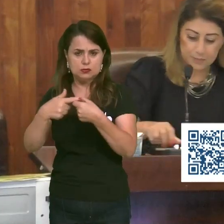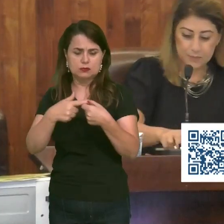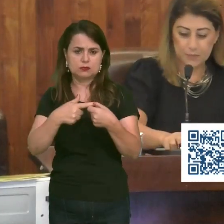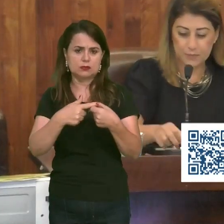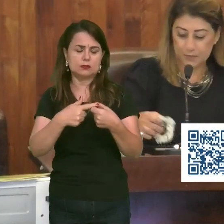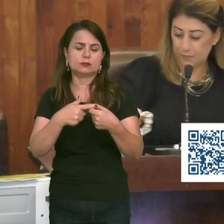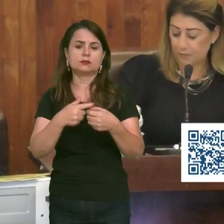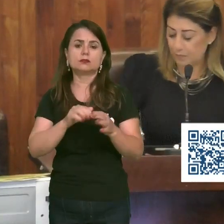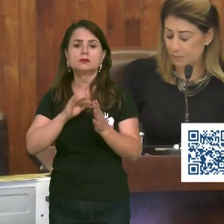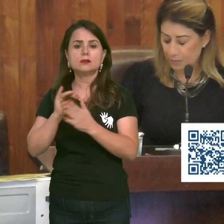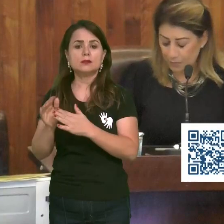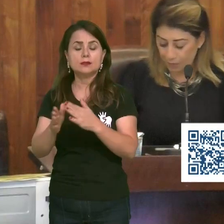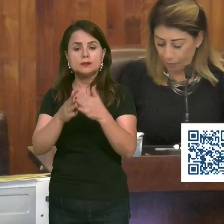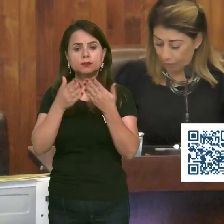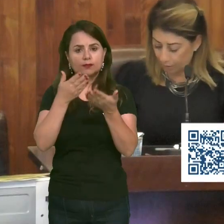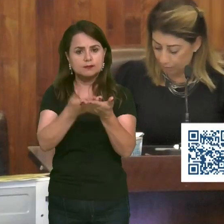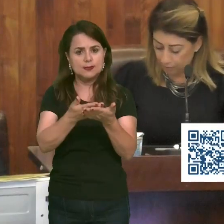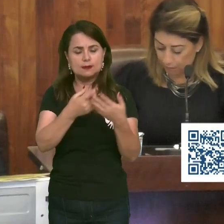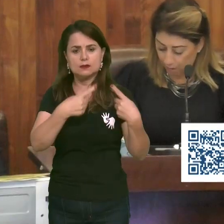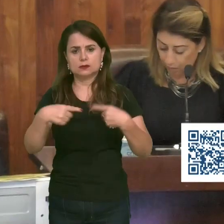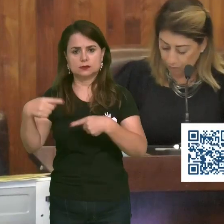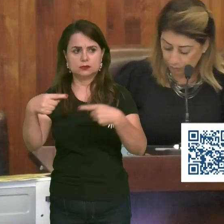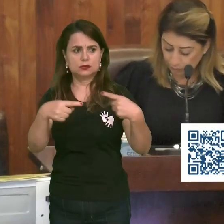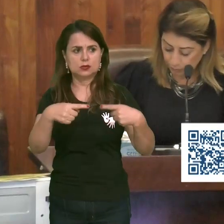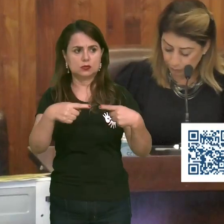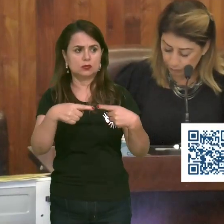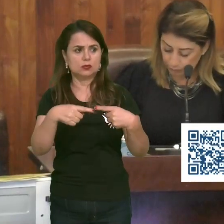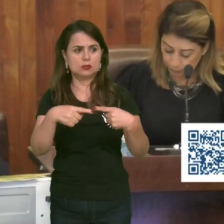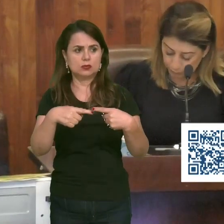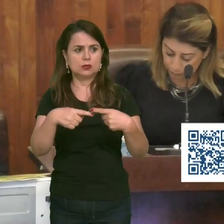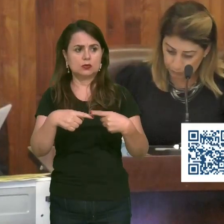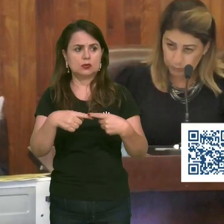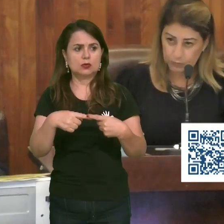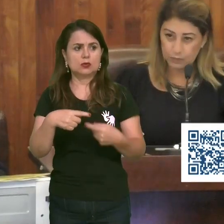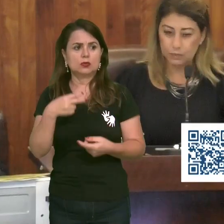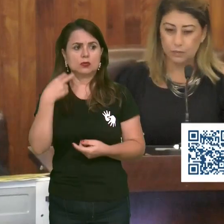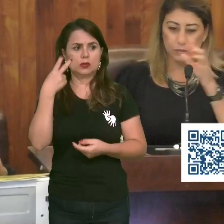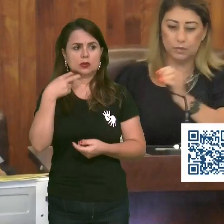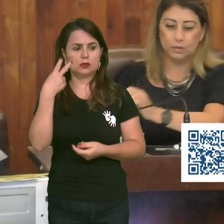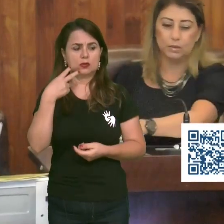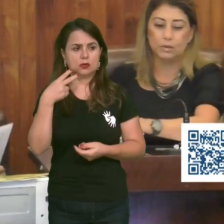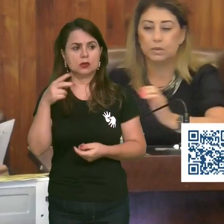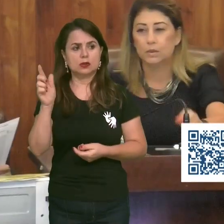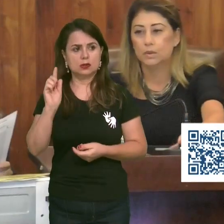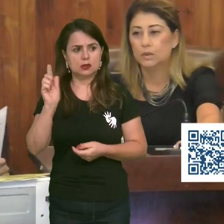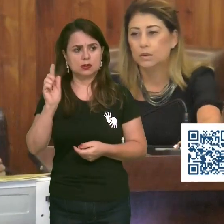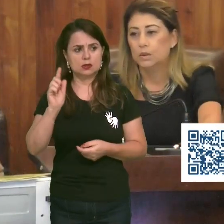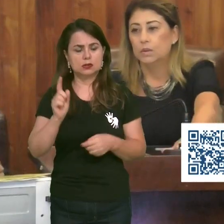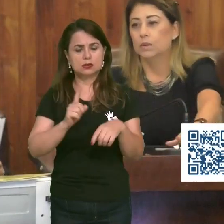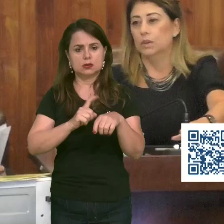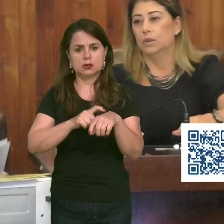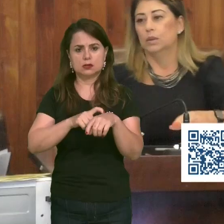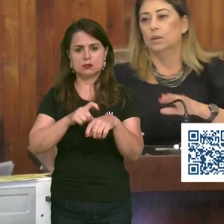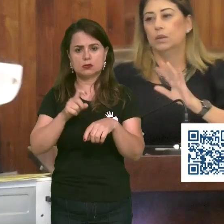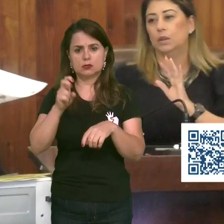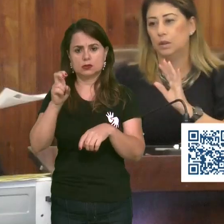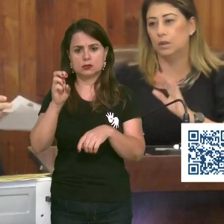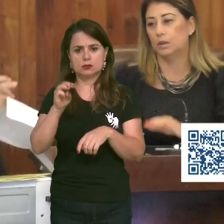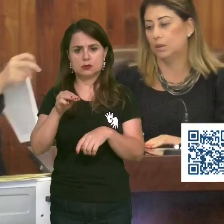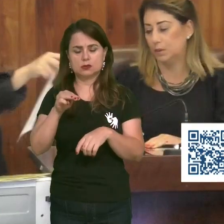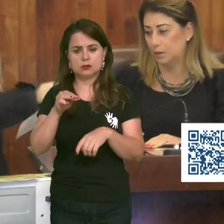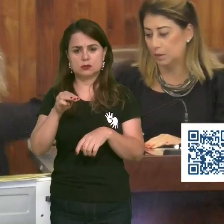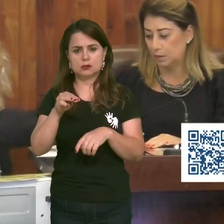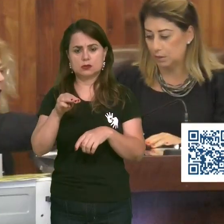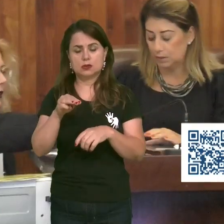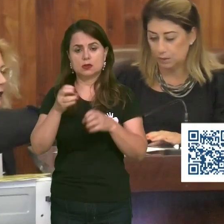requerimento está em discussão e requerimento está em discussão escrito o seu autor Vereador Evandro Galetti que dispõe na forma regimental de 5 minutos